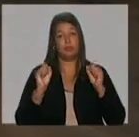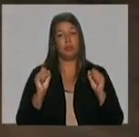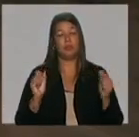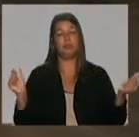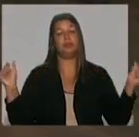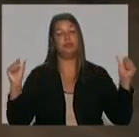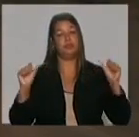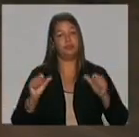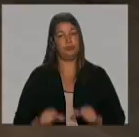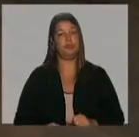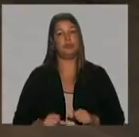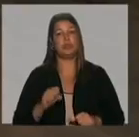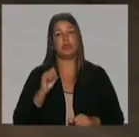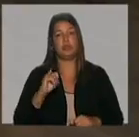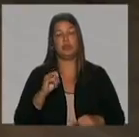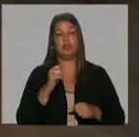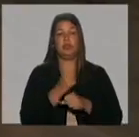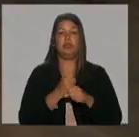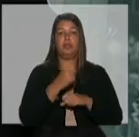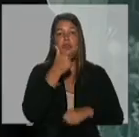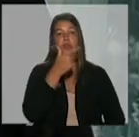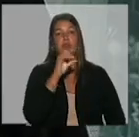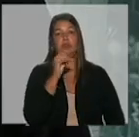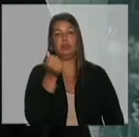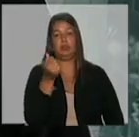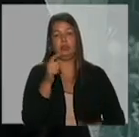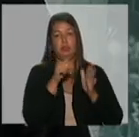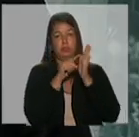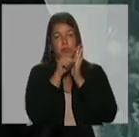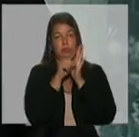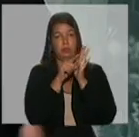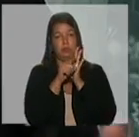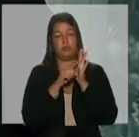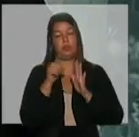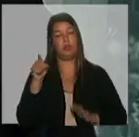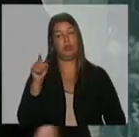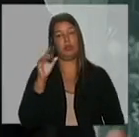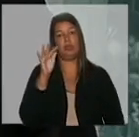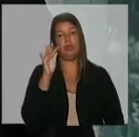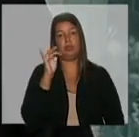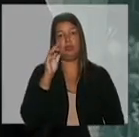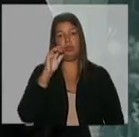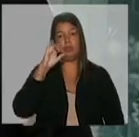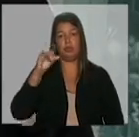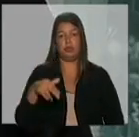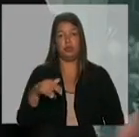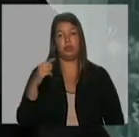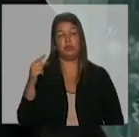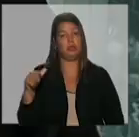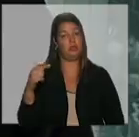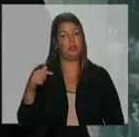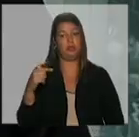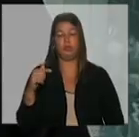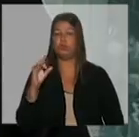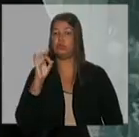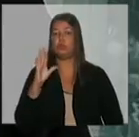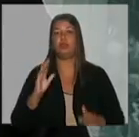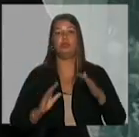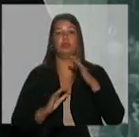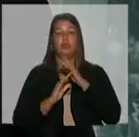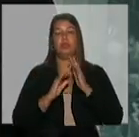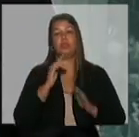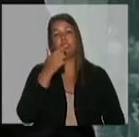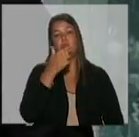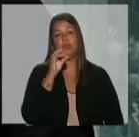pior ainda se a gente analisar 2016. A Firjan não tem, pelo que a gente analisou, os números só tinha até